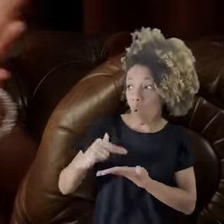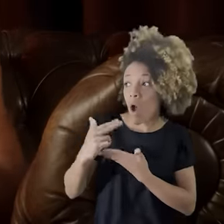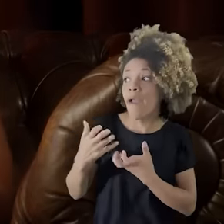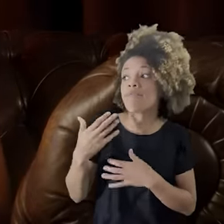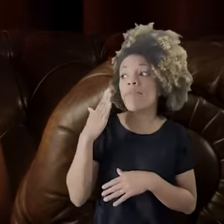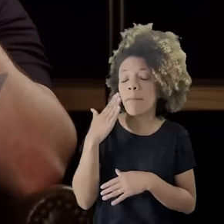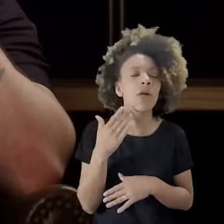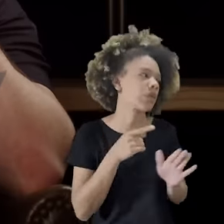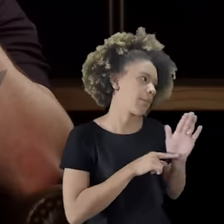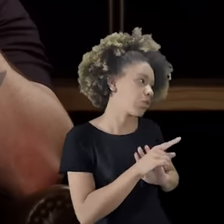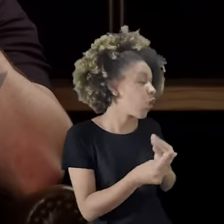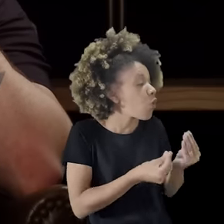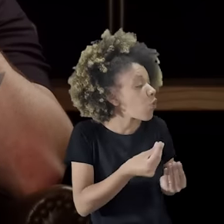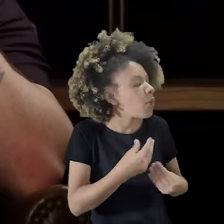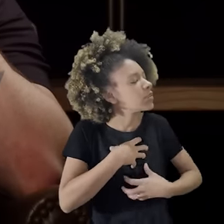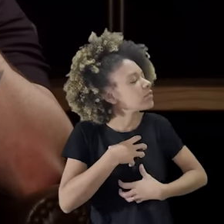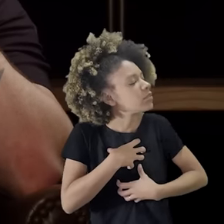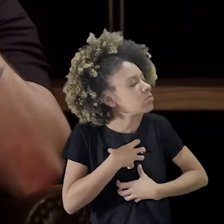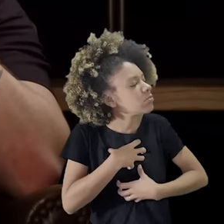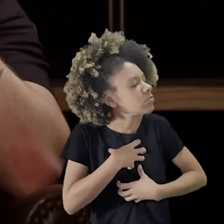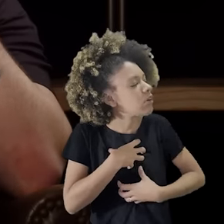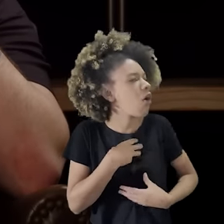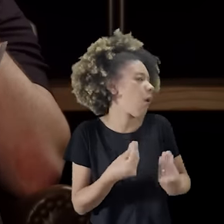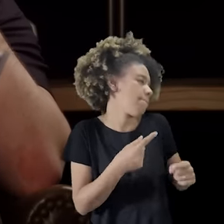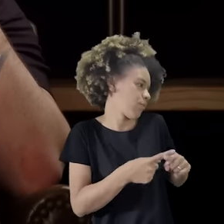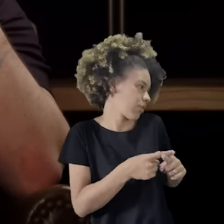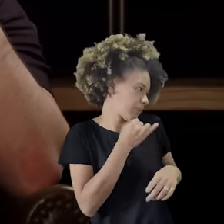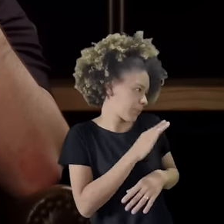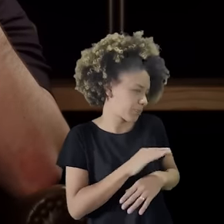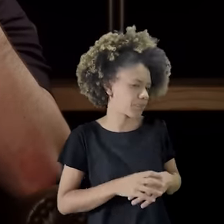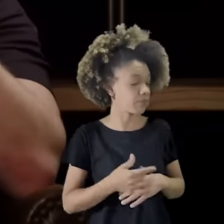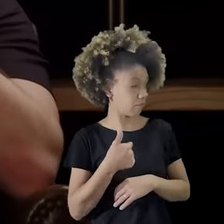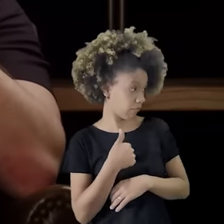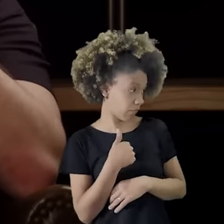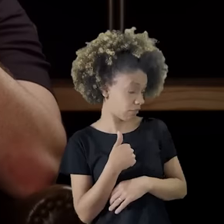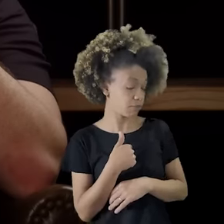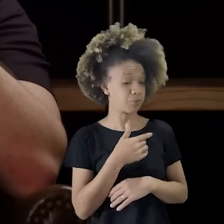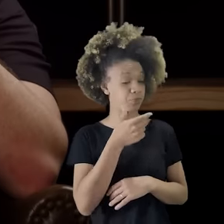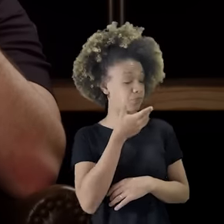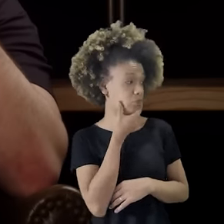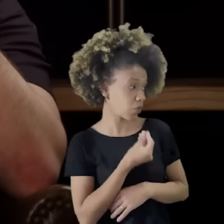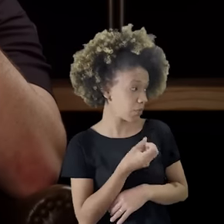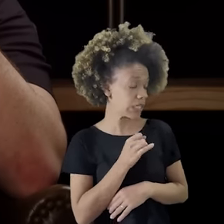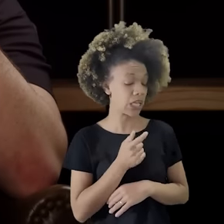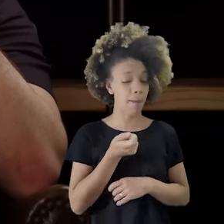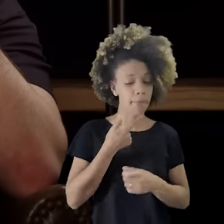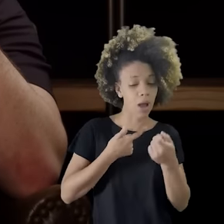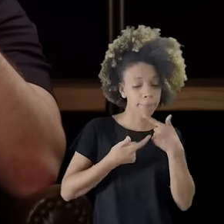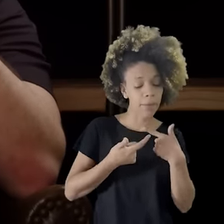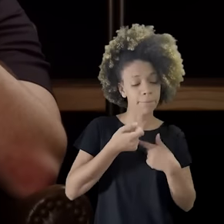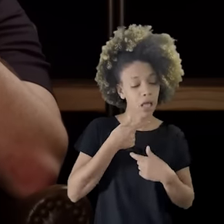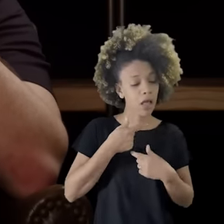como você tá sentindo que eu te perguntar como você estava se sentindo como é que é porque assim eu sou homem se eu começar a tomar hormônio